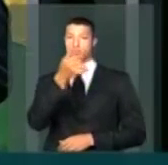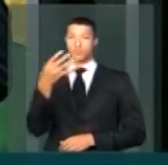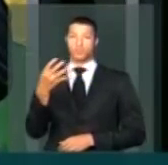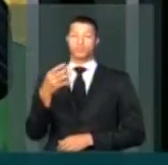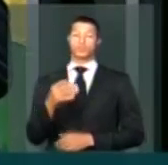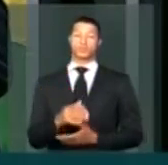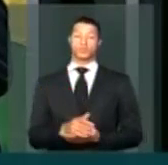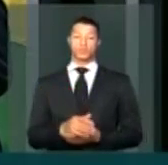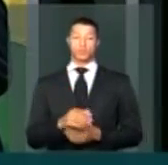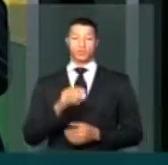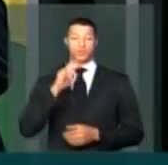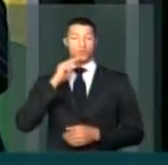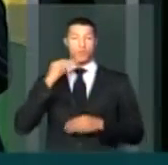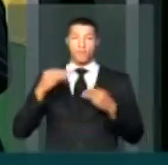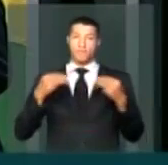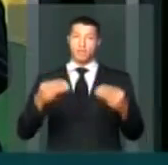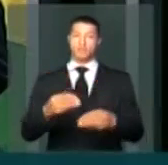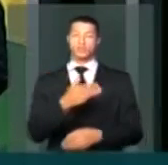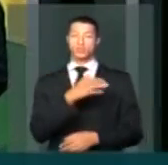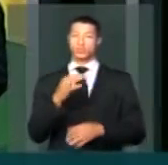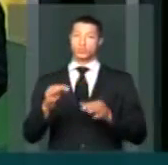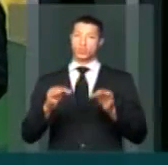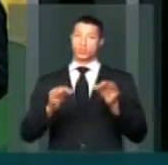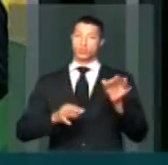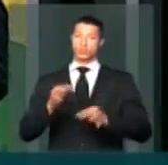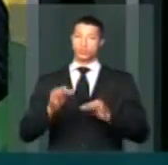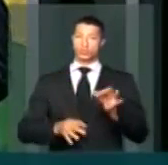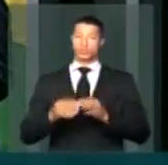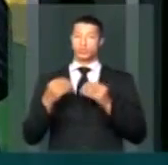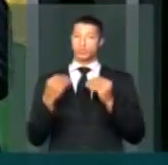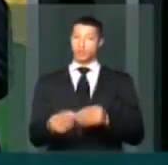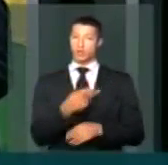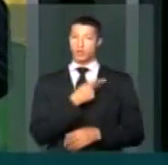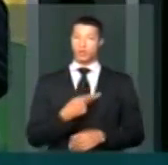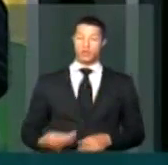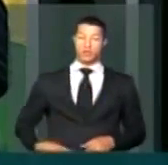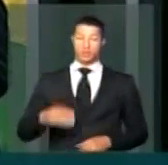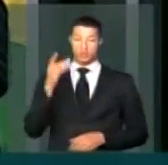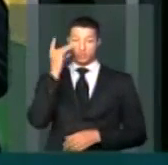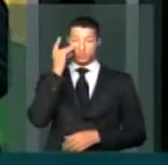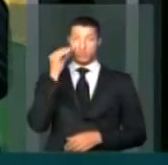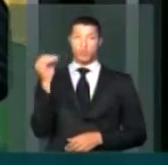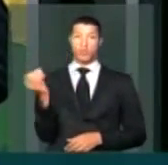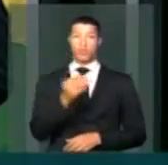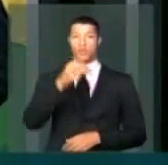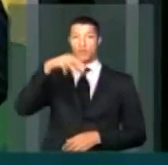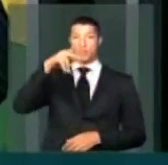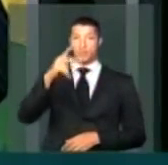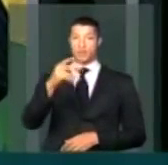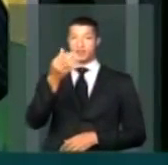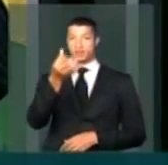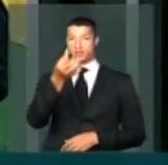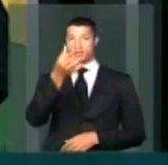14/10/2014, o ministro da Justiça entregou para a presidente Dilma uma nova medida provisória,